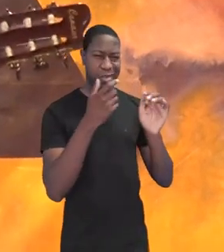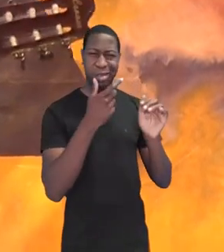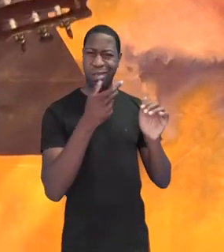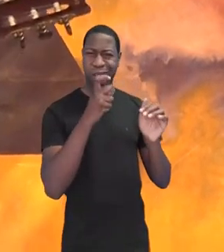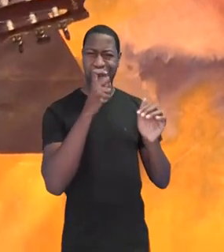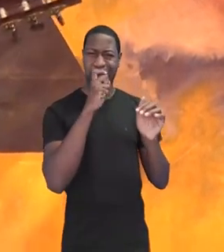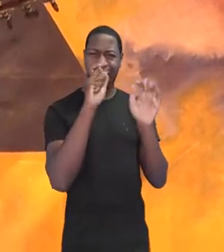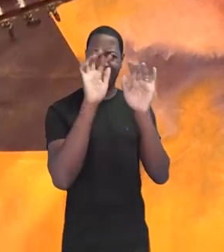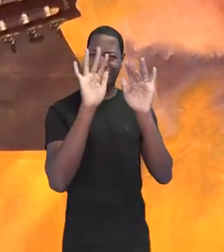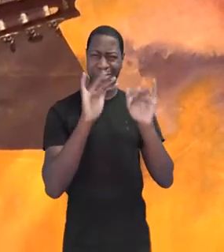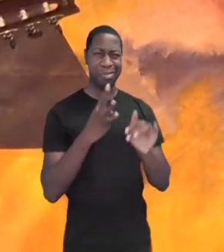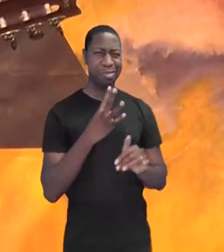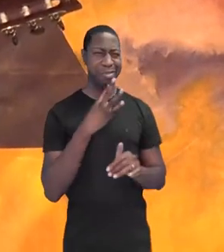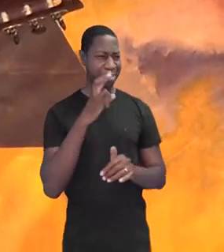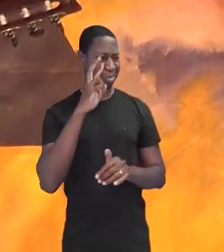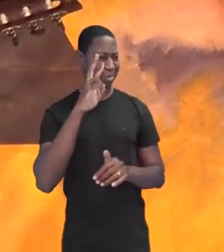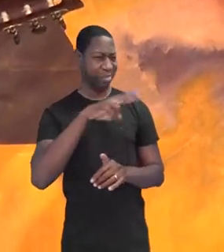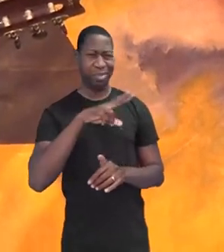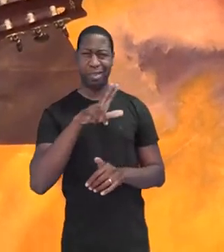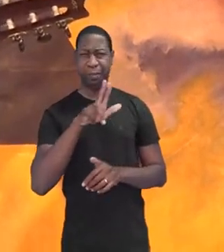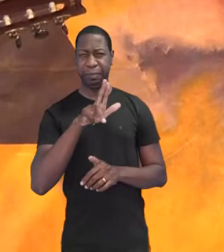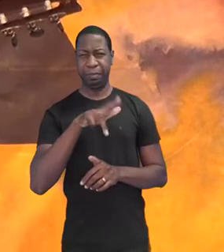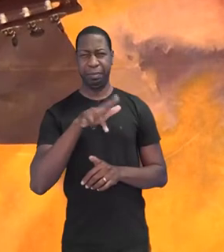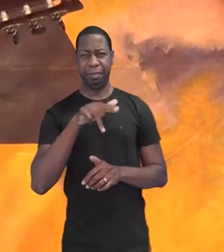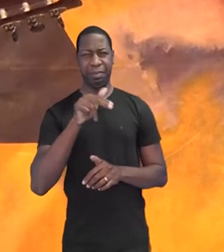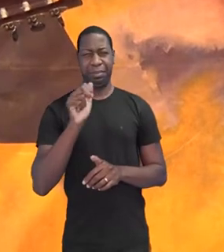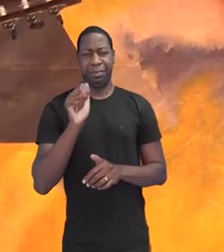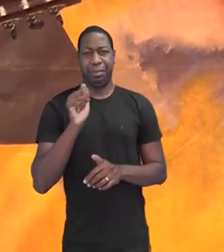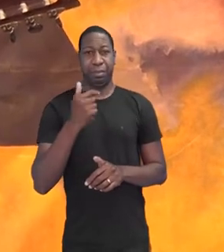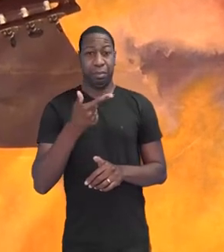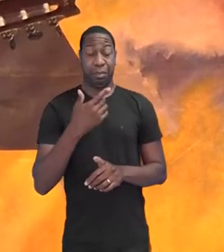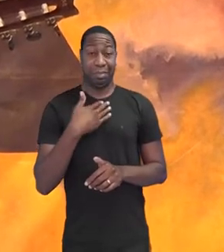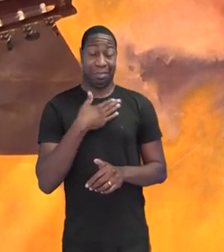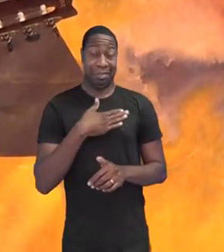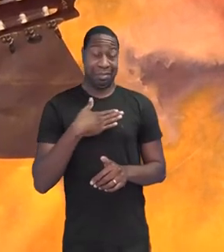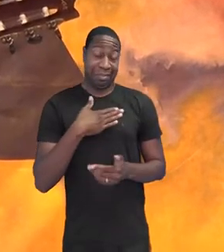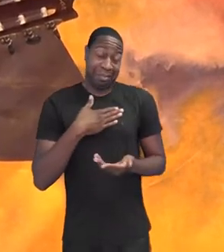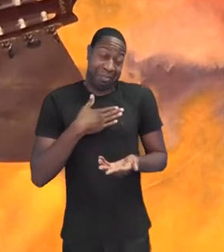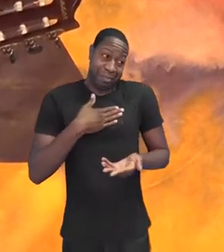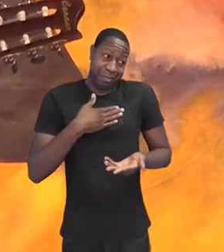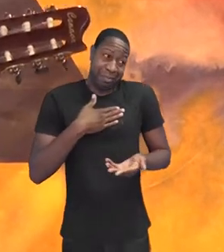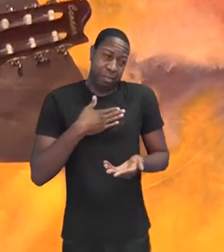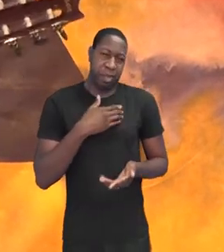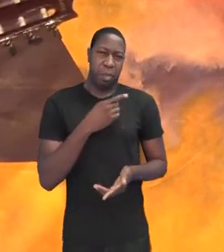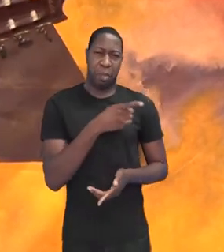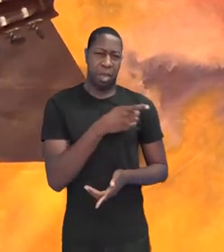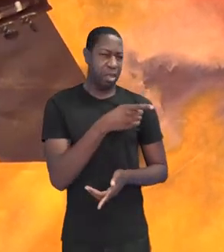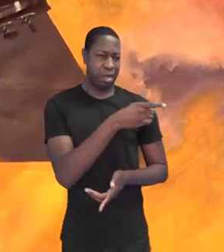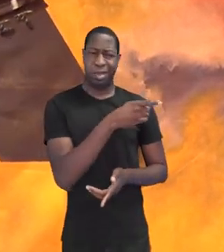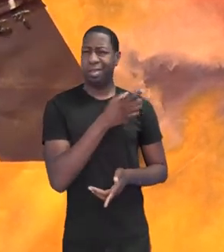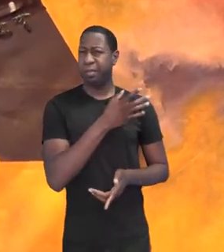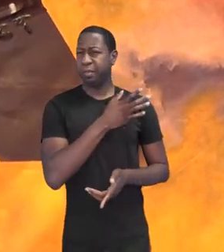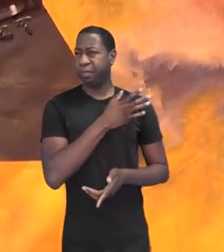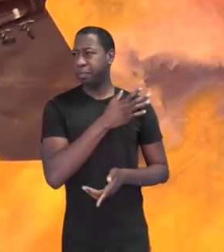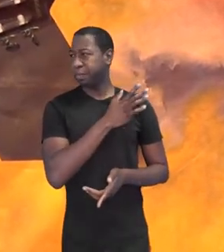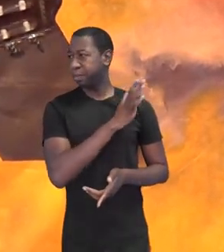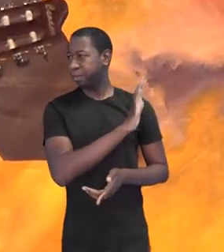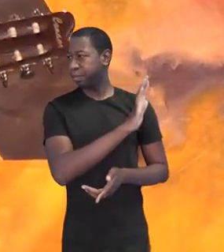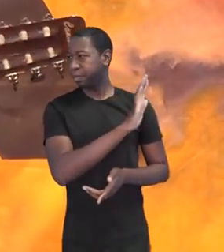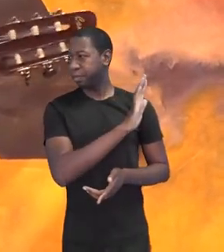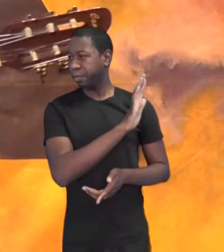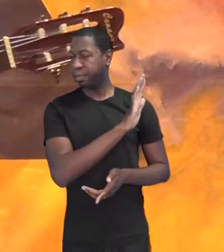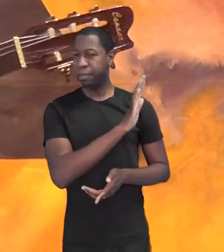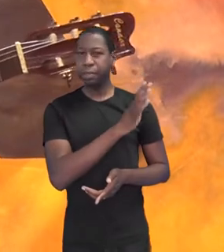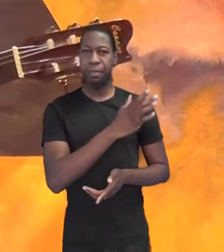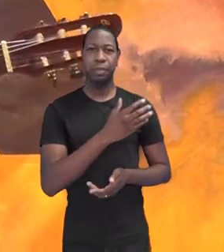neve. Eu nunca vi a neve. Eu não gosto da neve. Eu não gostava dela.